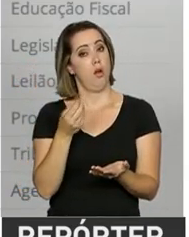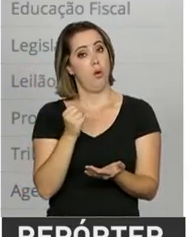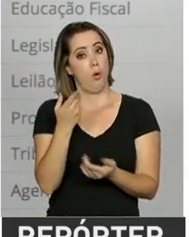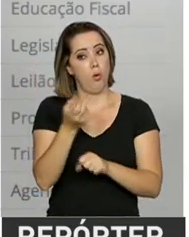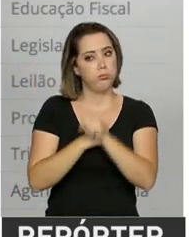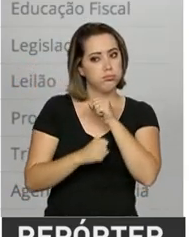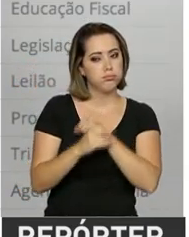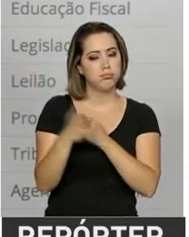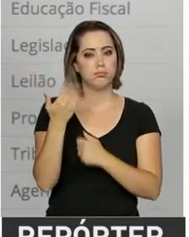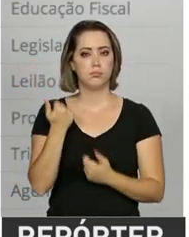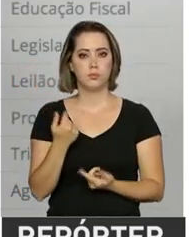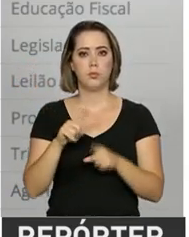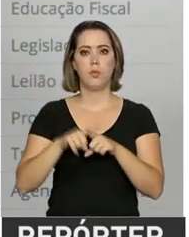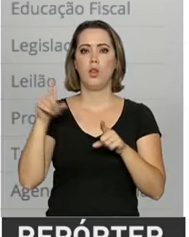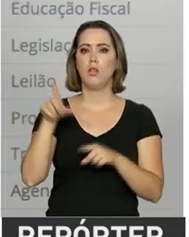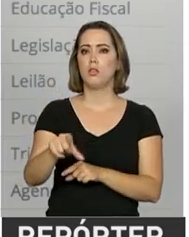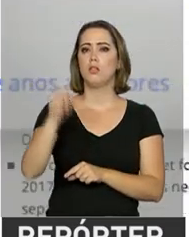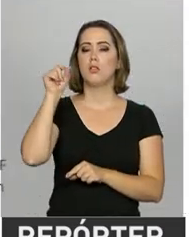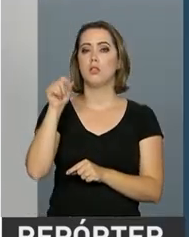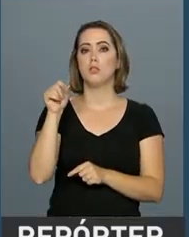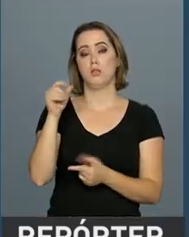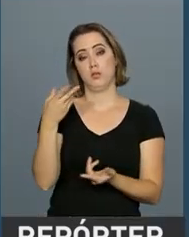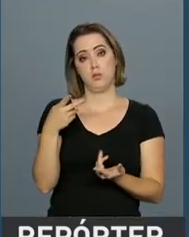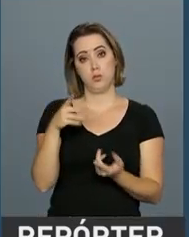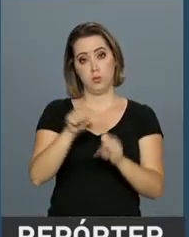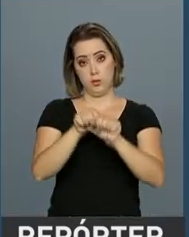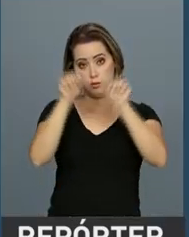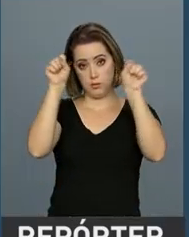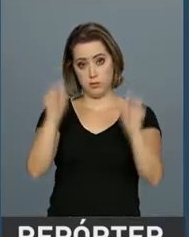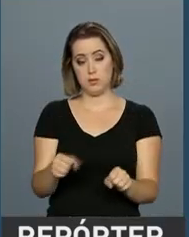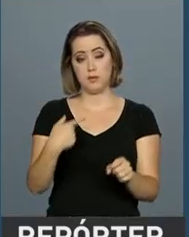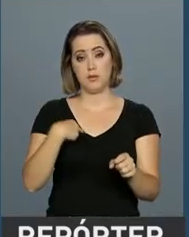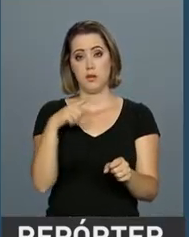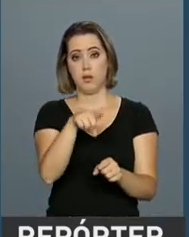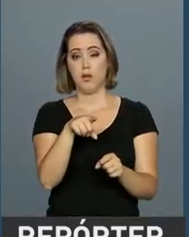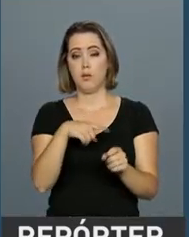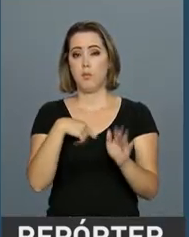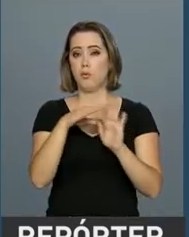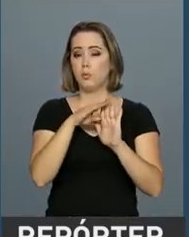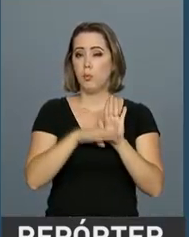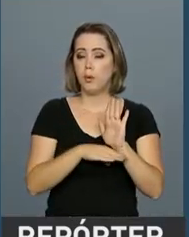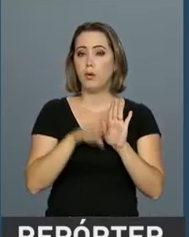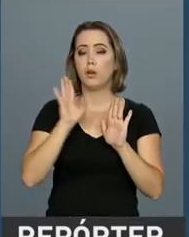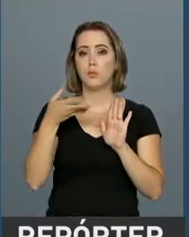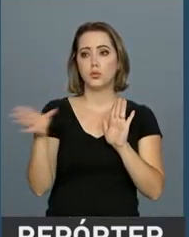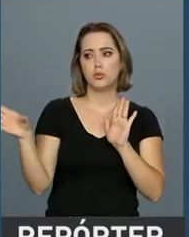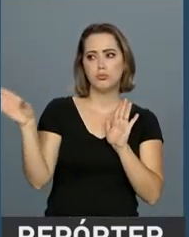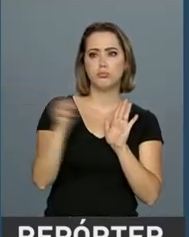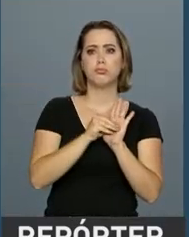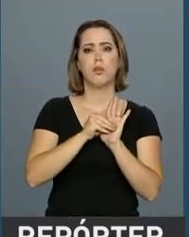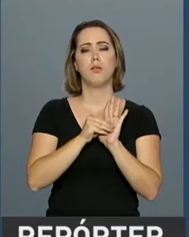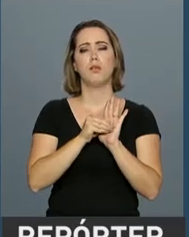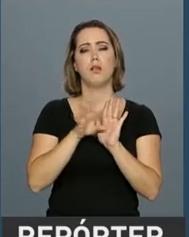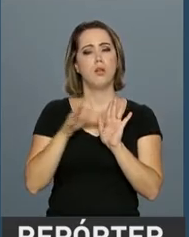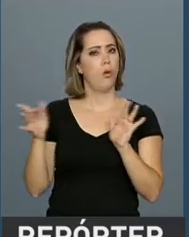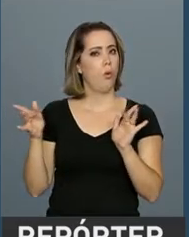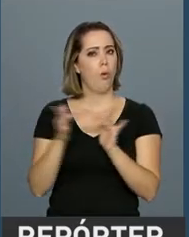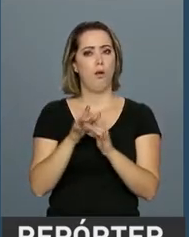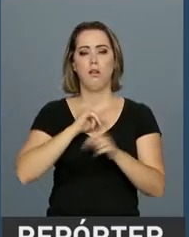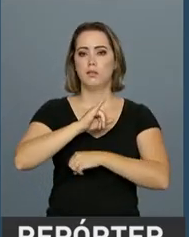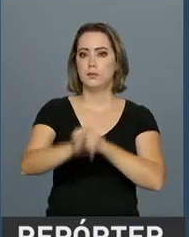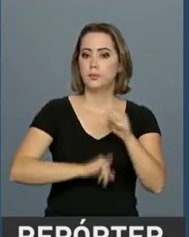anteriores na opção programa irpf 2007 ao clicar o programa será transferido diretamente para o computador